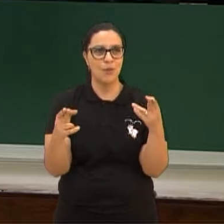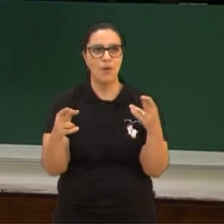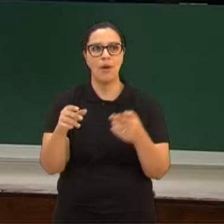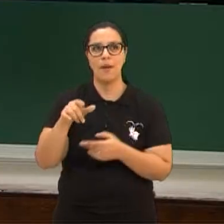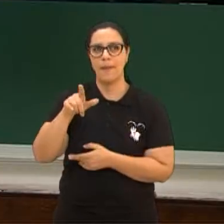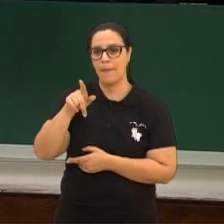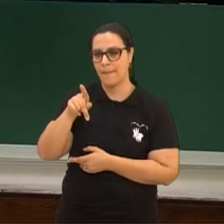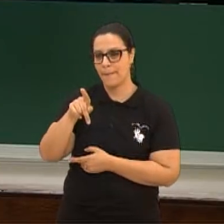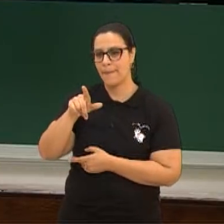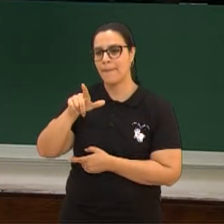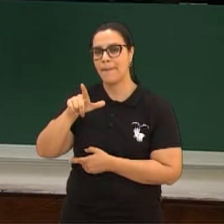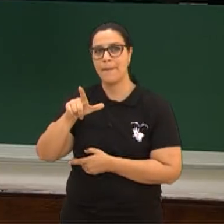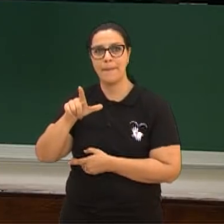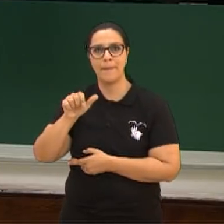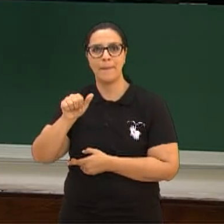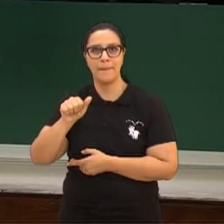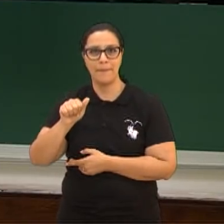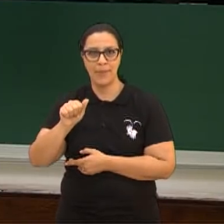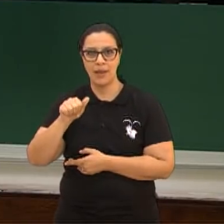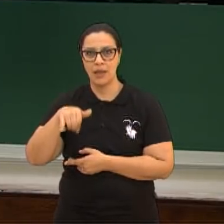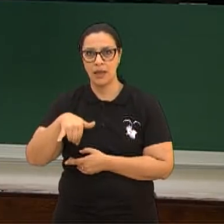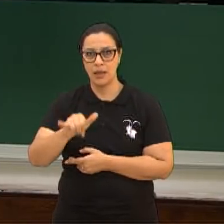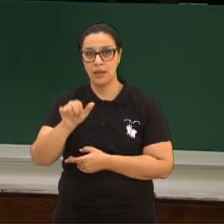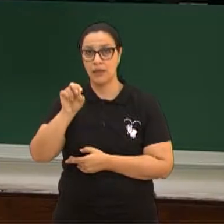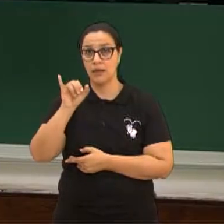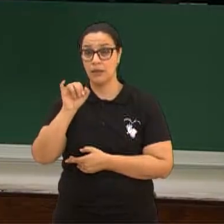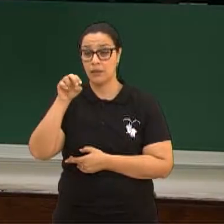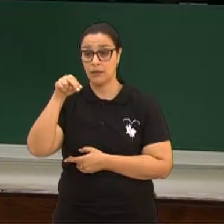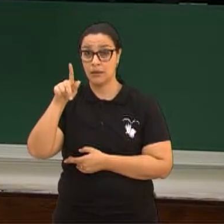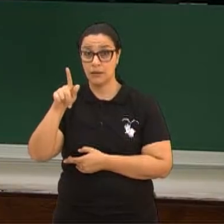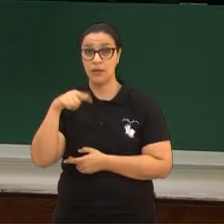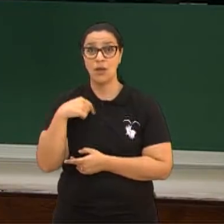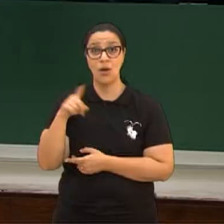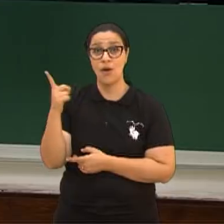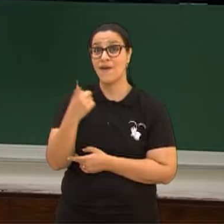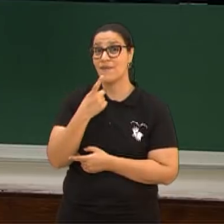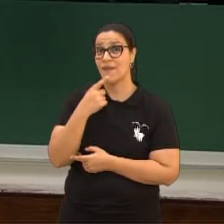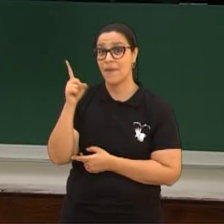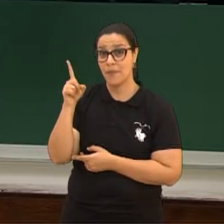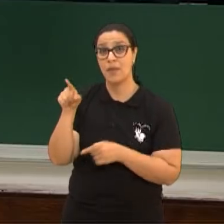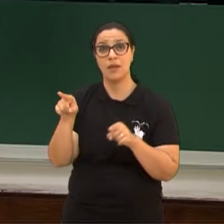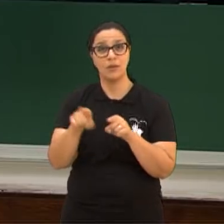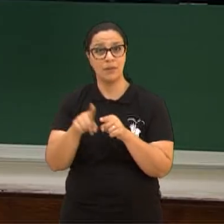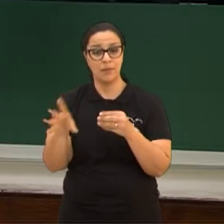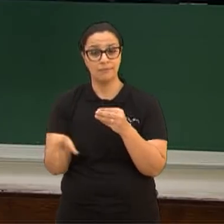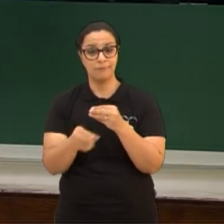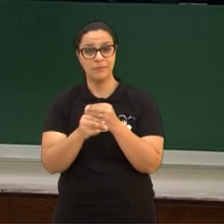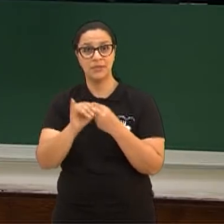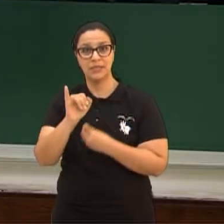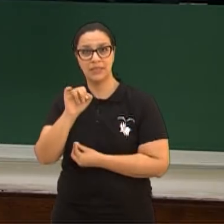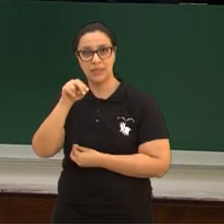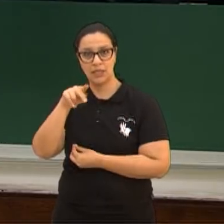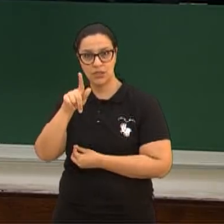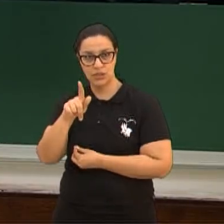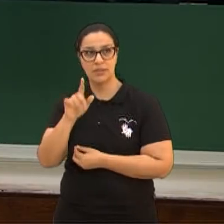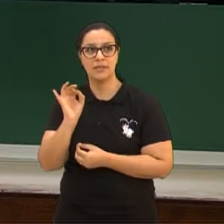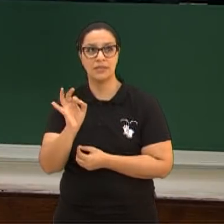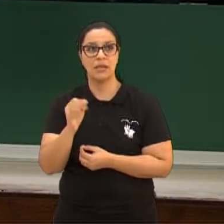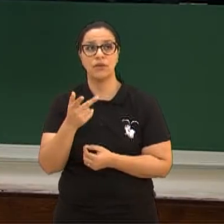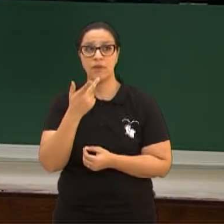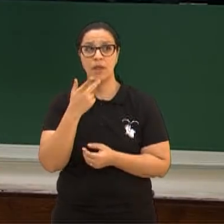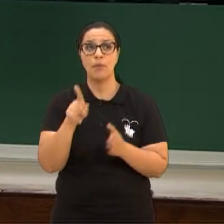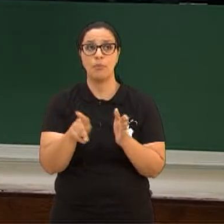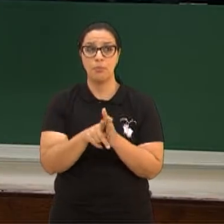coisa. They are not playing. Então, o play também acrescentei o ing. A